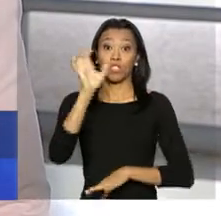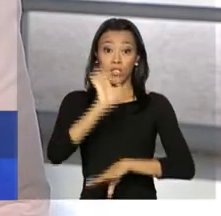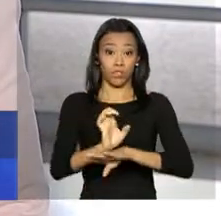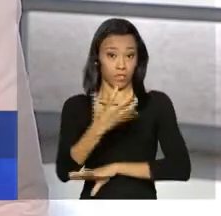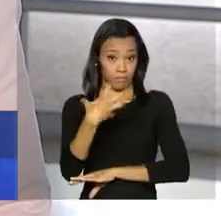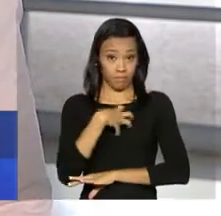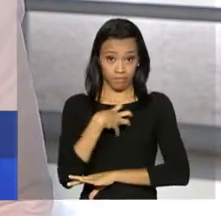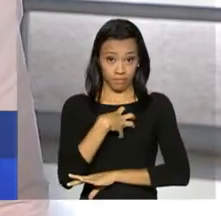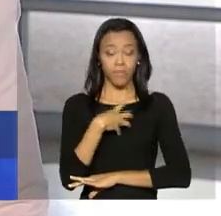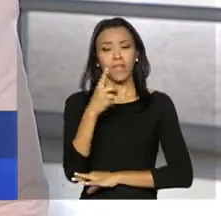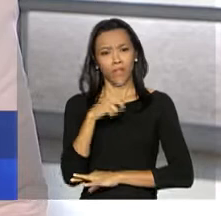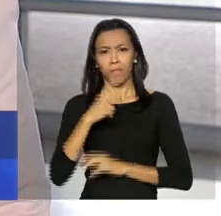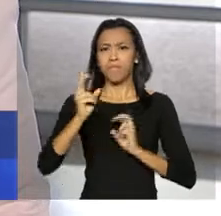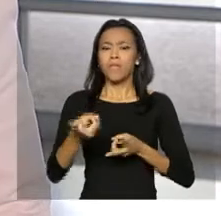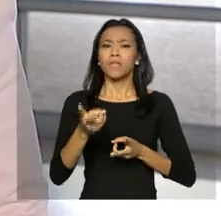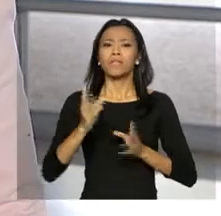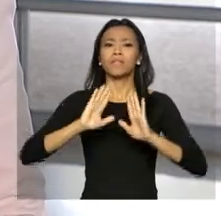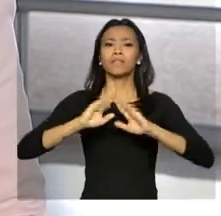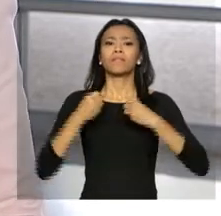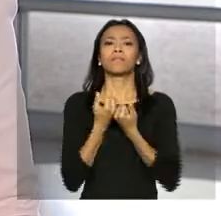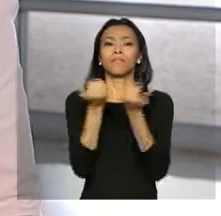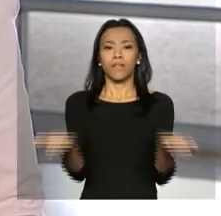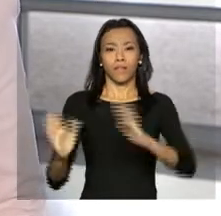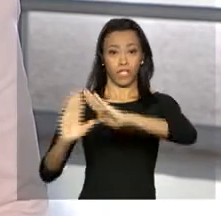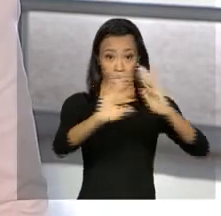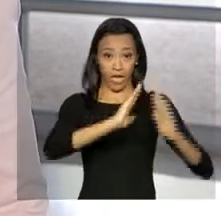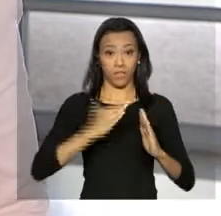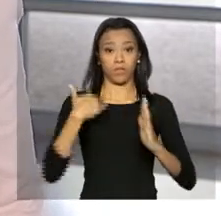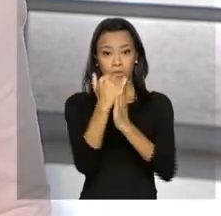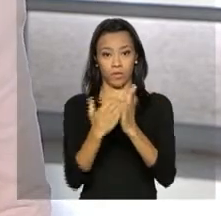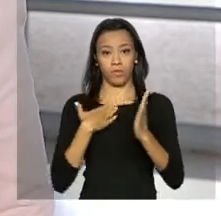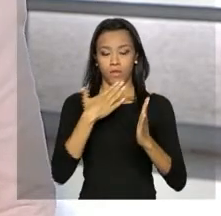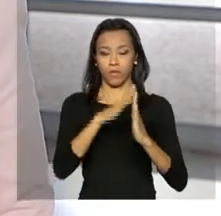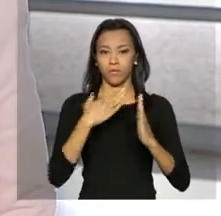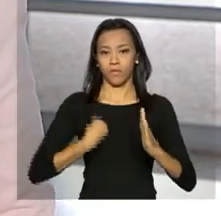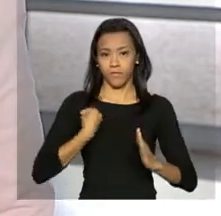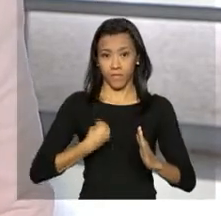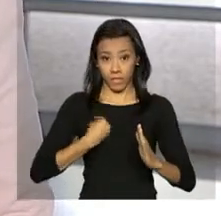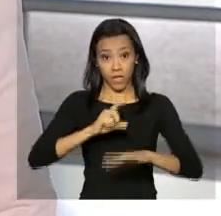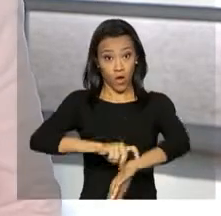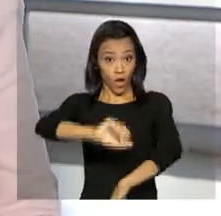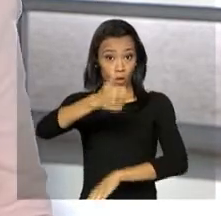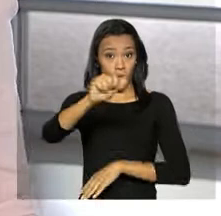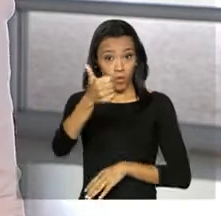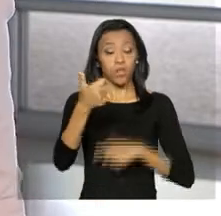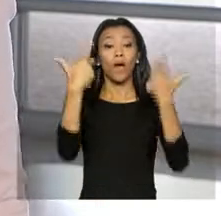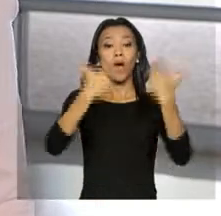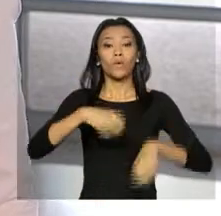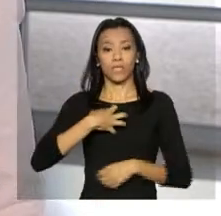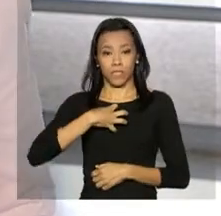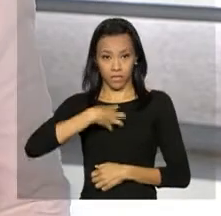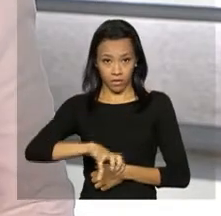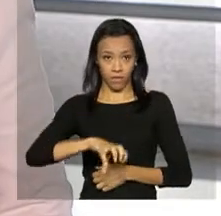da cerimônia simultânea de entrega de moradias do Minha Casa Minha Vida às 11h30. Essas moradias vão ser entregues em Salvador,